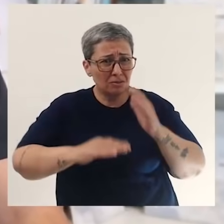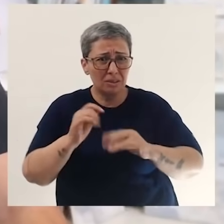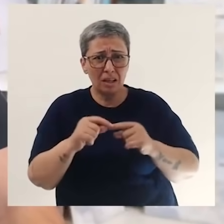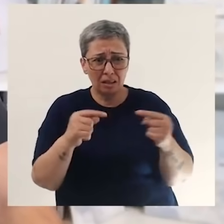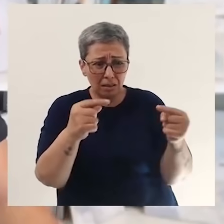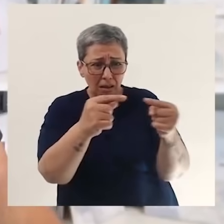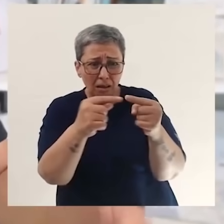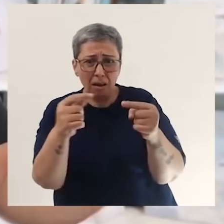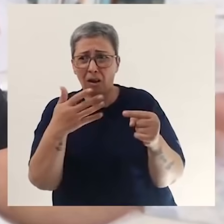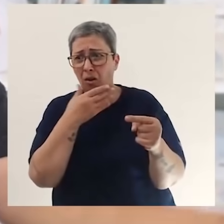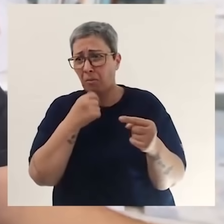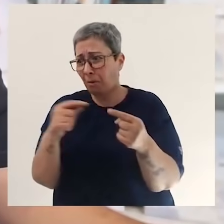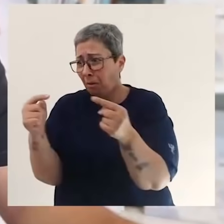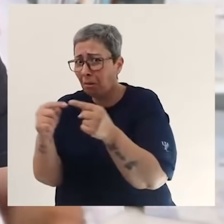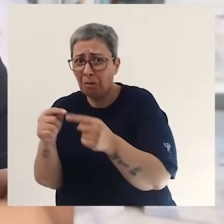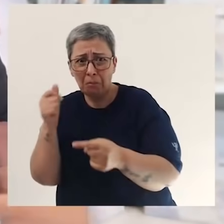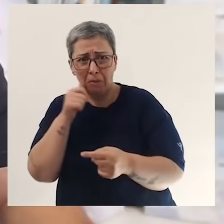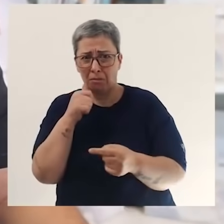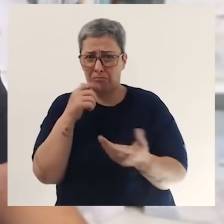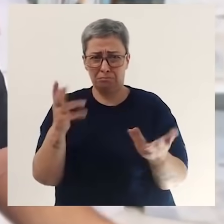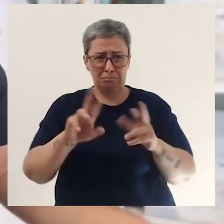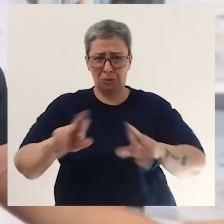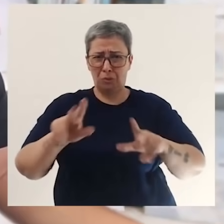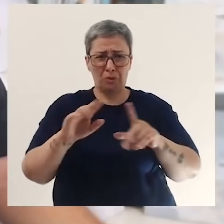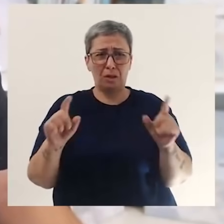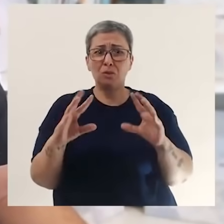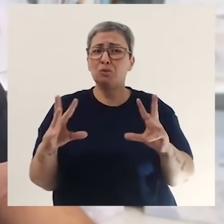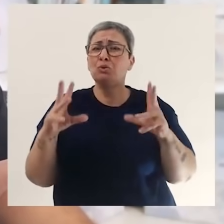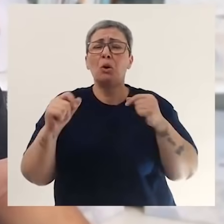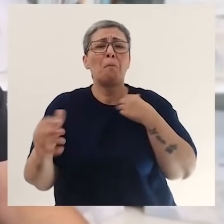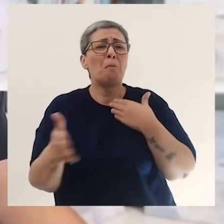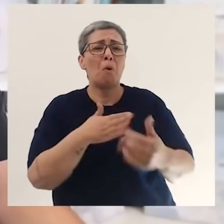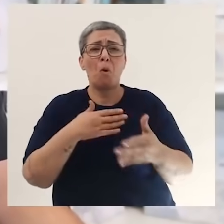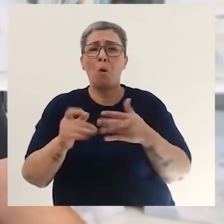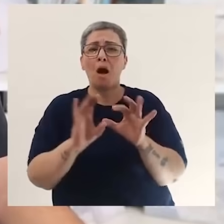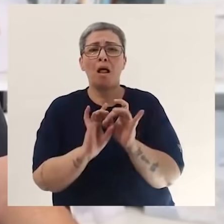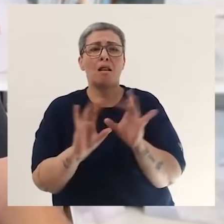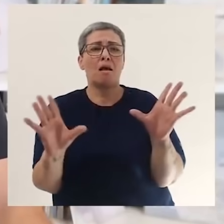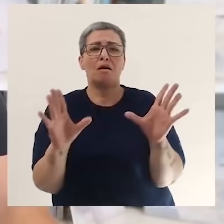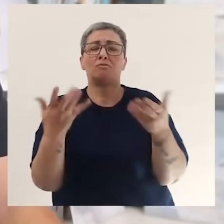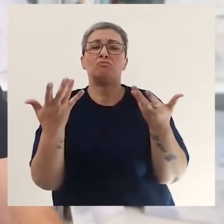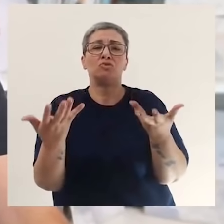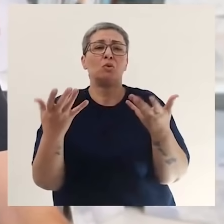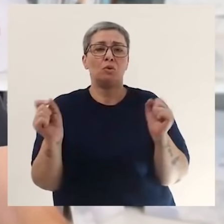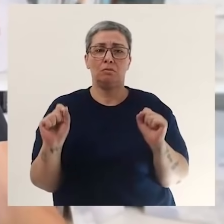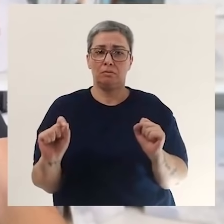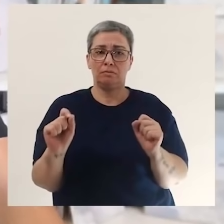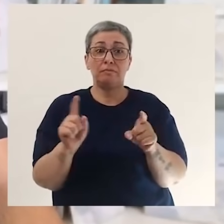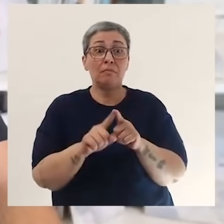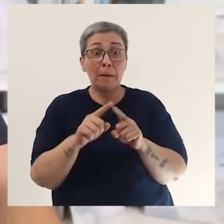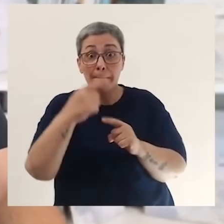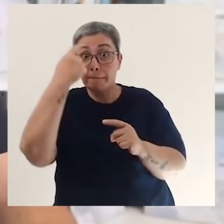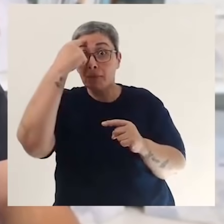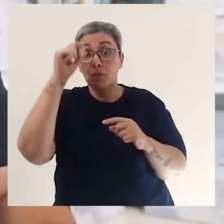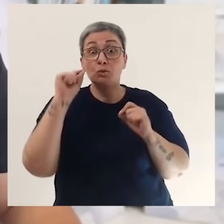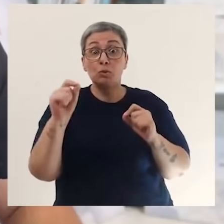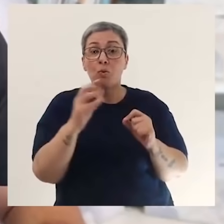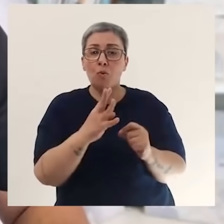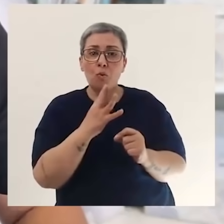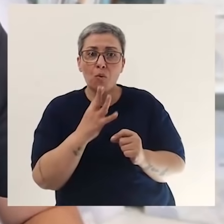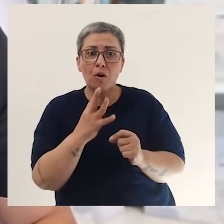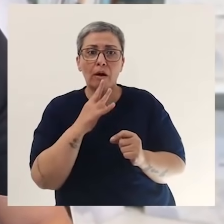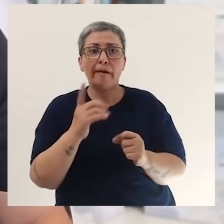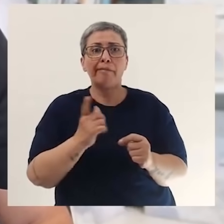ser para menina e determinada tem que ser para menino? Todos podem fazer o que querem, não é verdade? Já pensou ou conhece alguém que